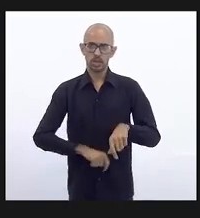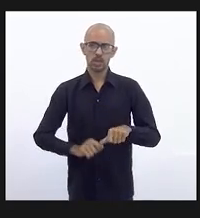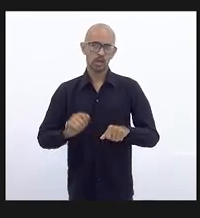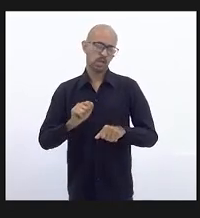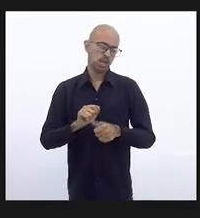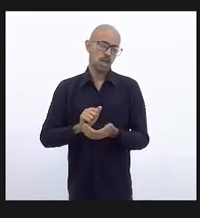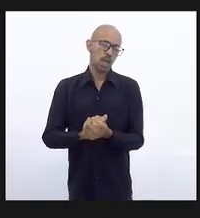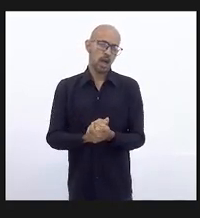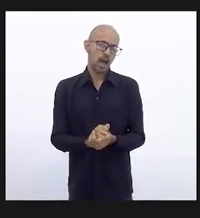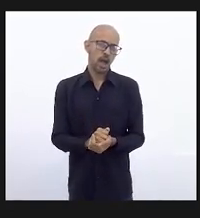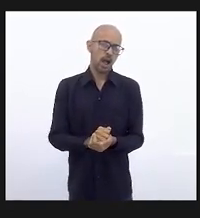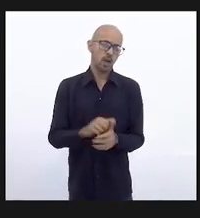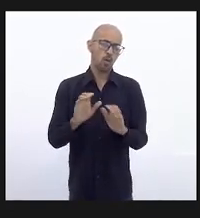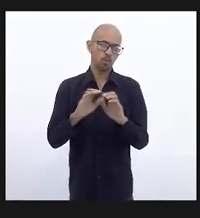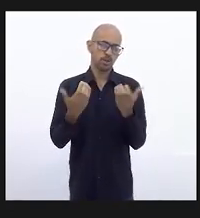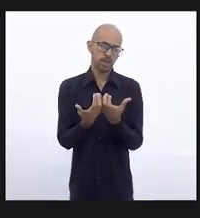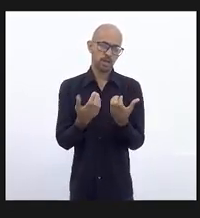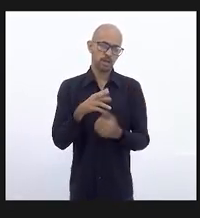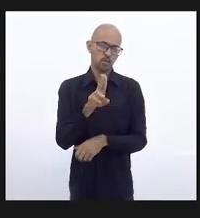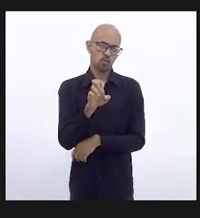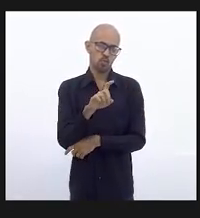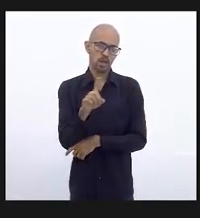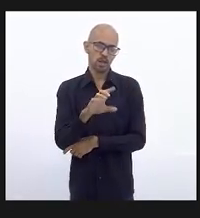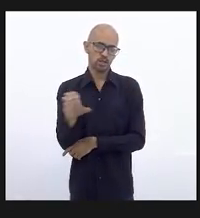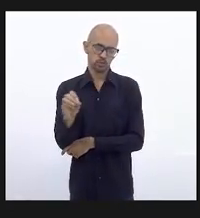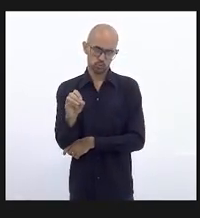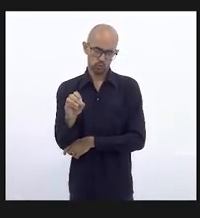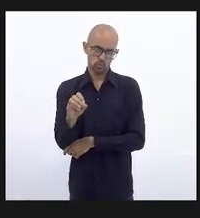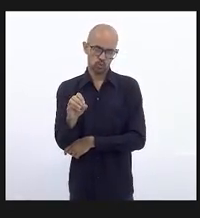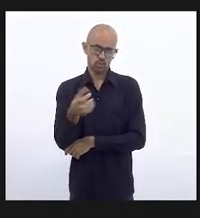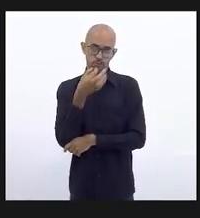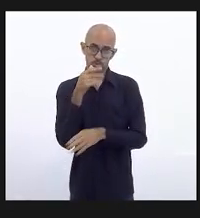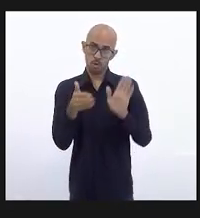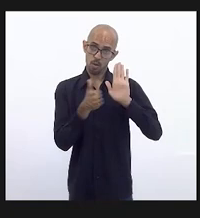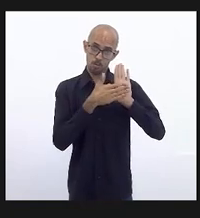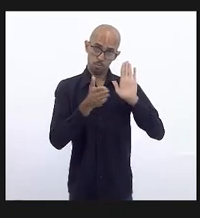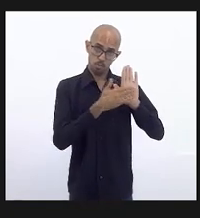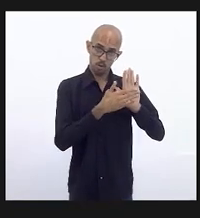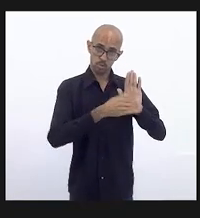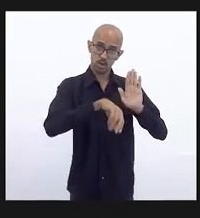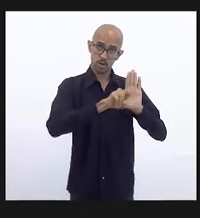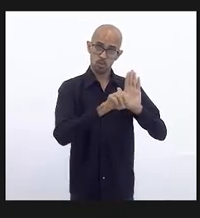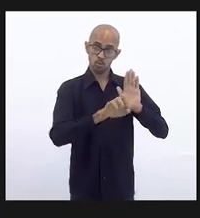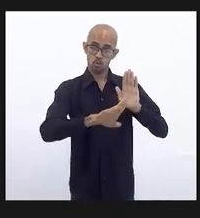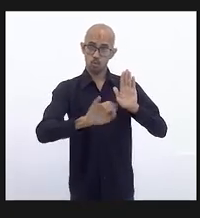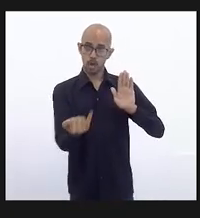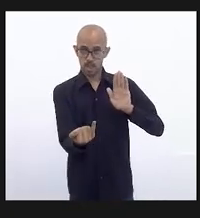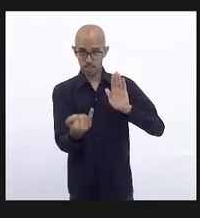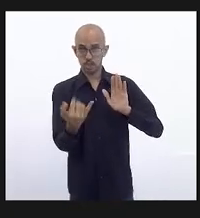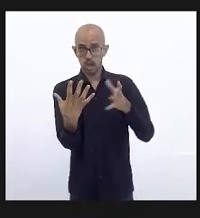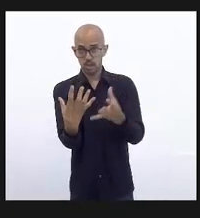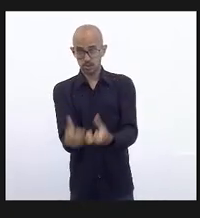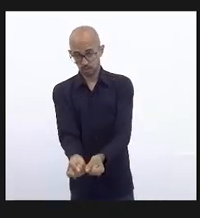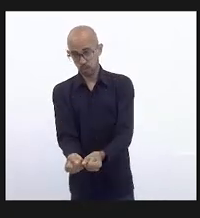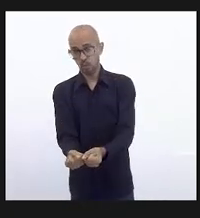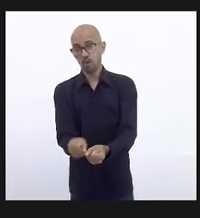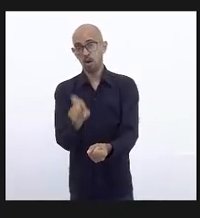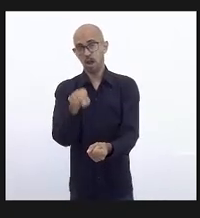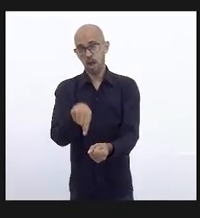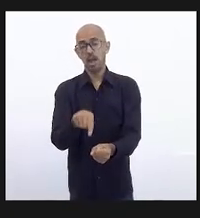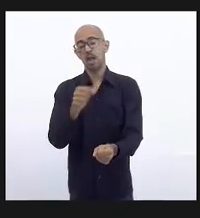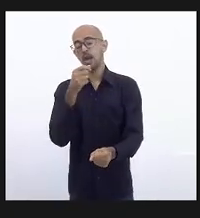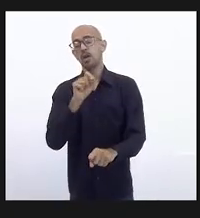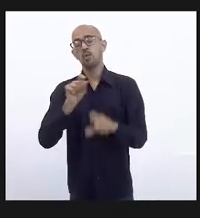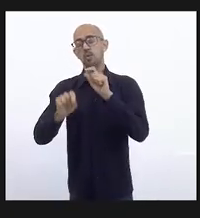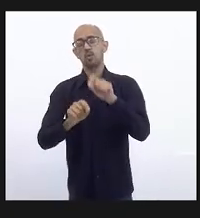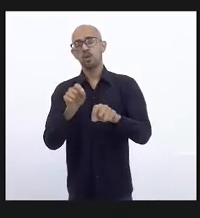da UESO traz, que foi abraçada pela UERJ e que foi enviada na forma de mensagem para essa casa, é um pleito que